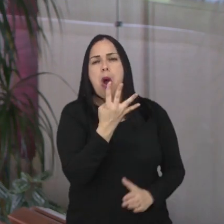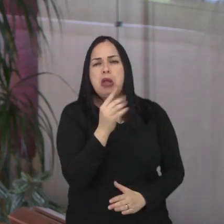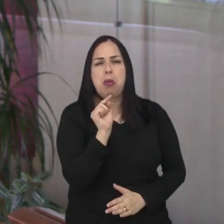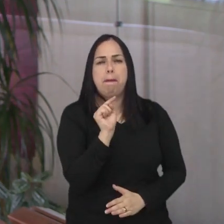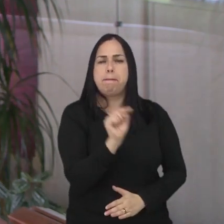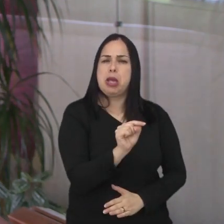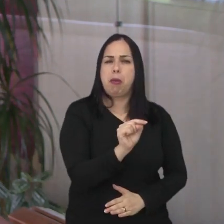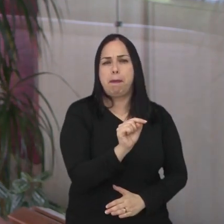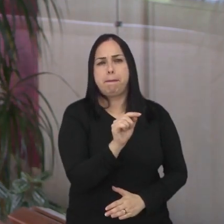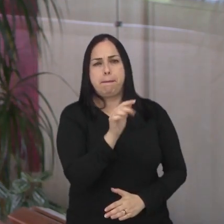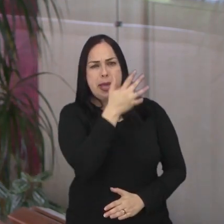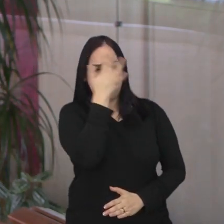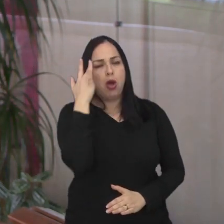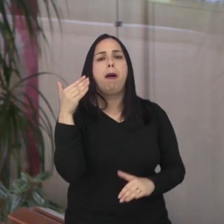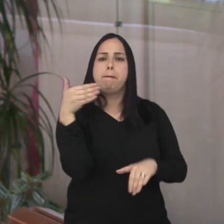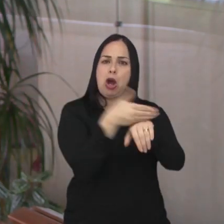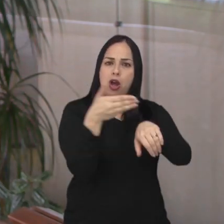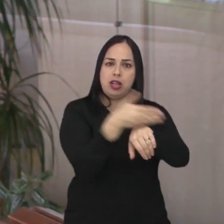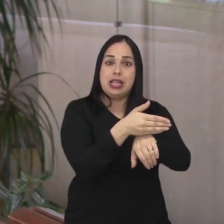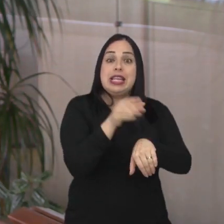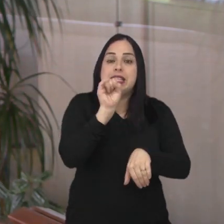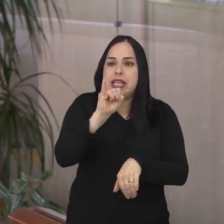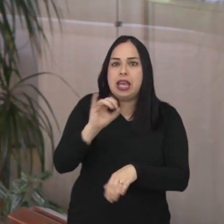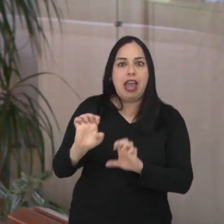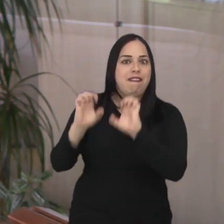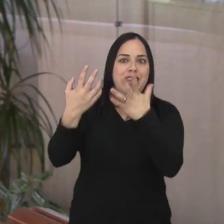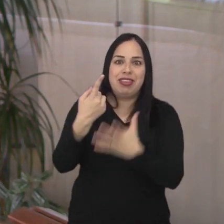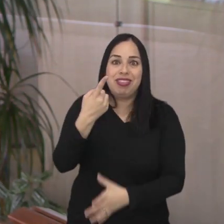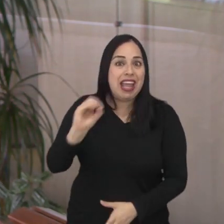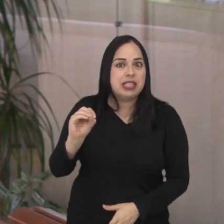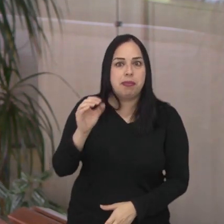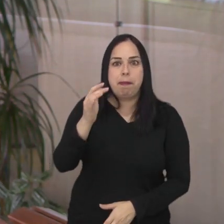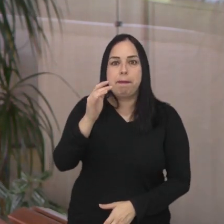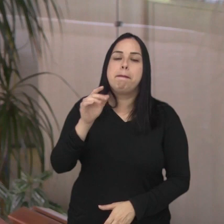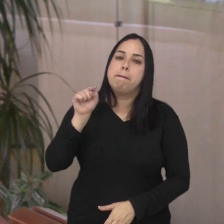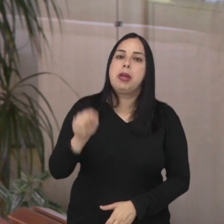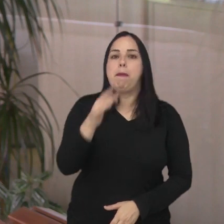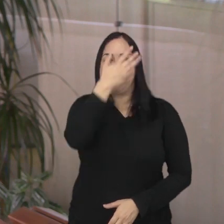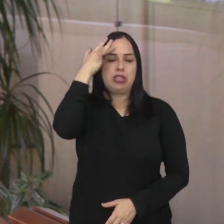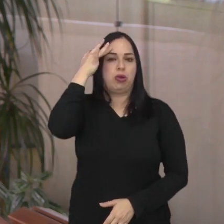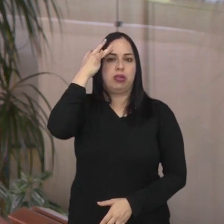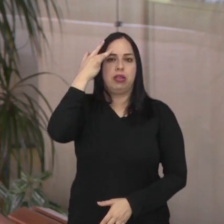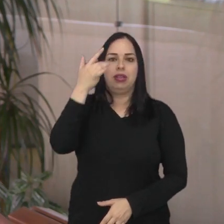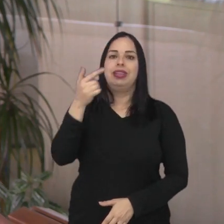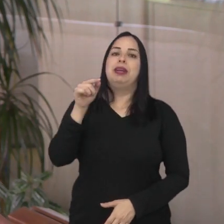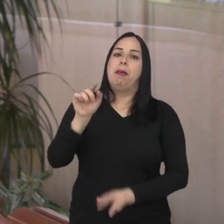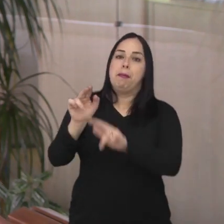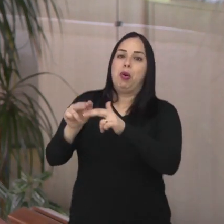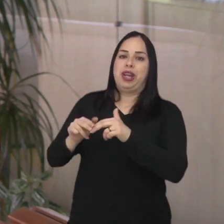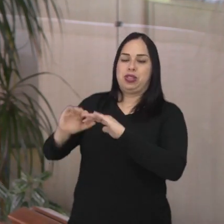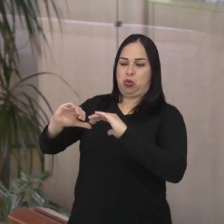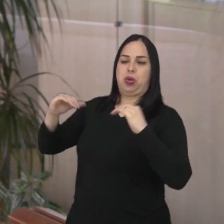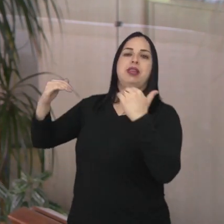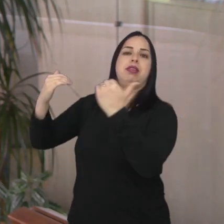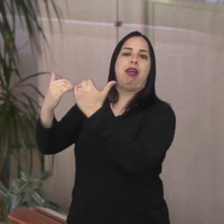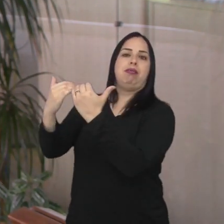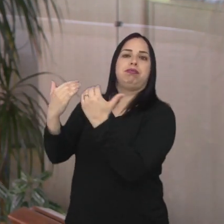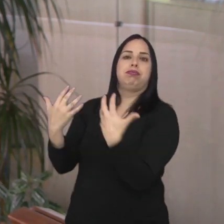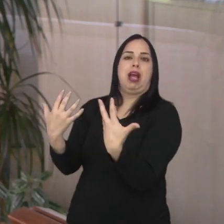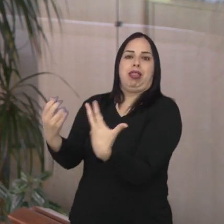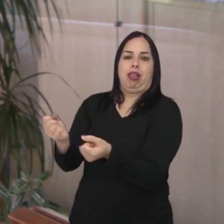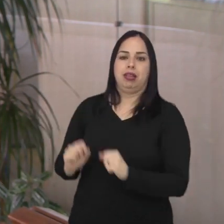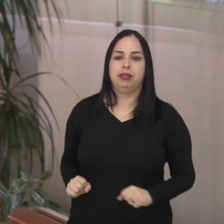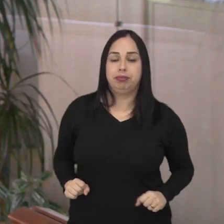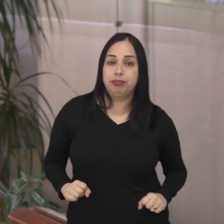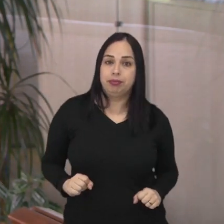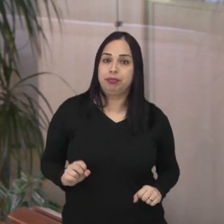ela tem 4 a 5 mil pessoas. Se você precisar de um evento com 10 mil pessoas, nós não temos em São José dos Campos. Então o estádio vem atender essa necessidade